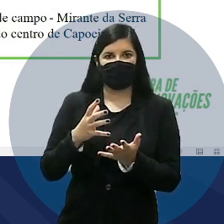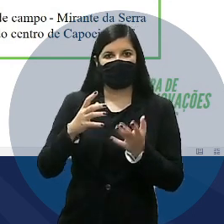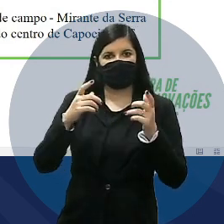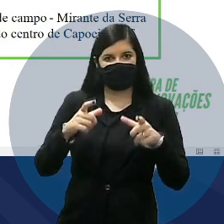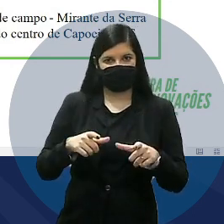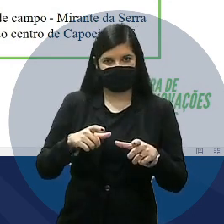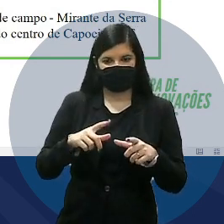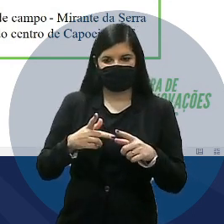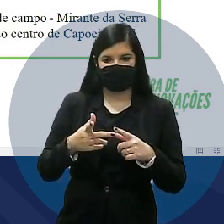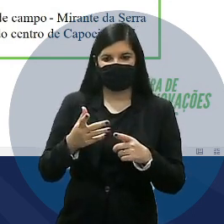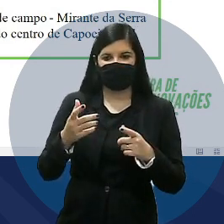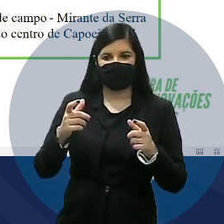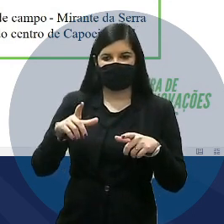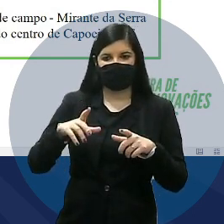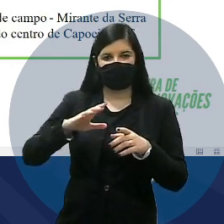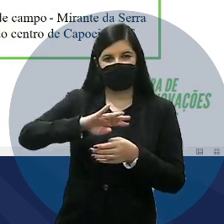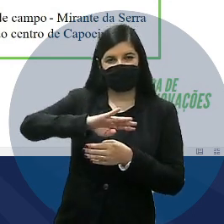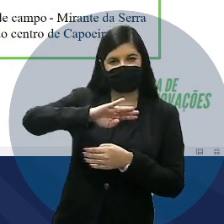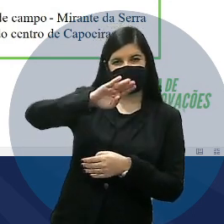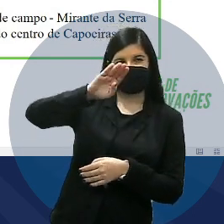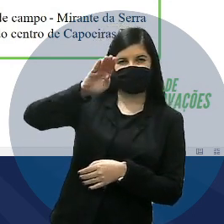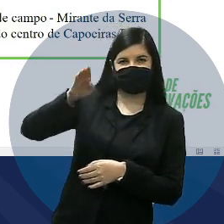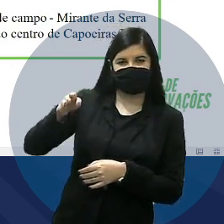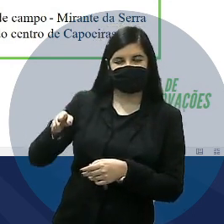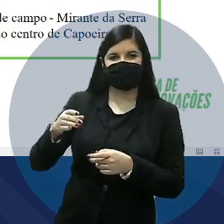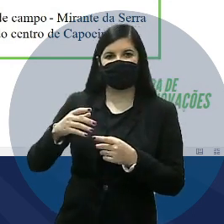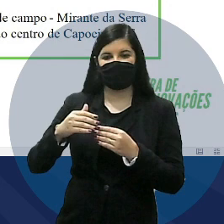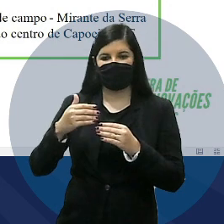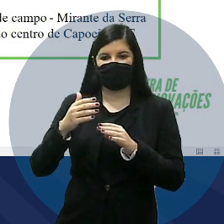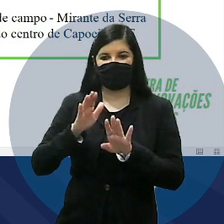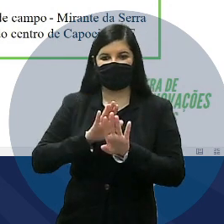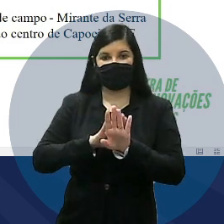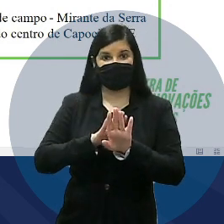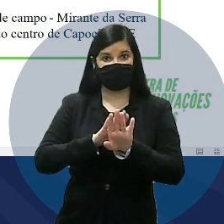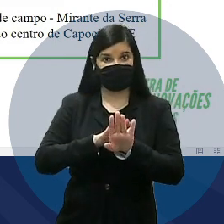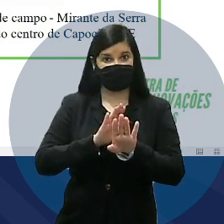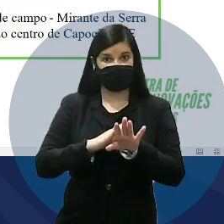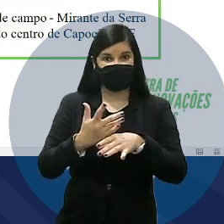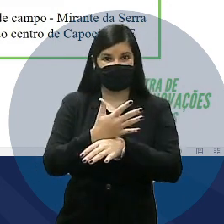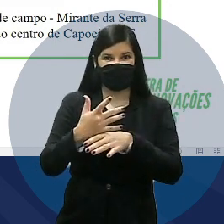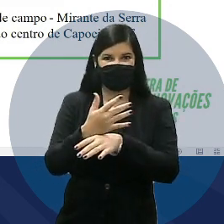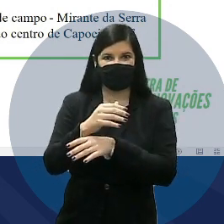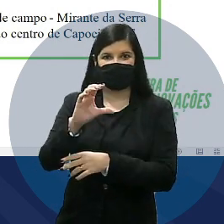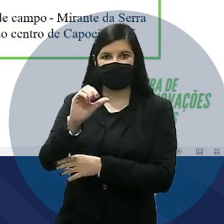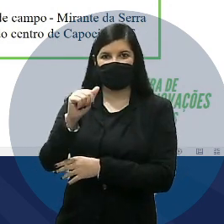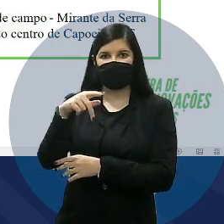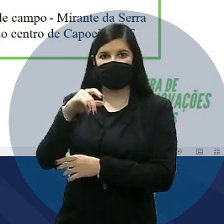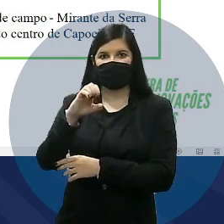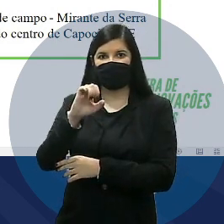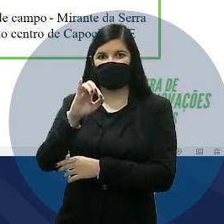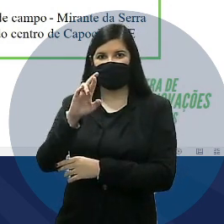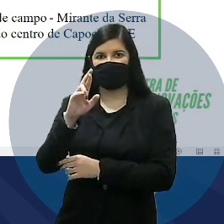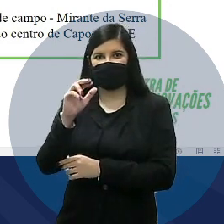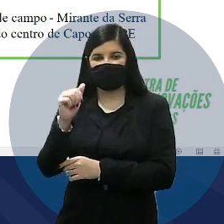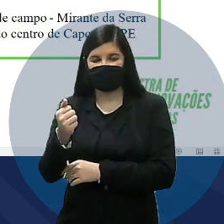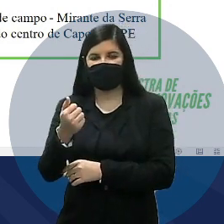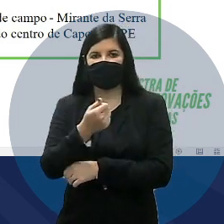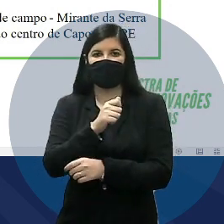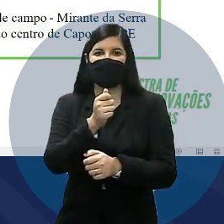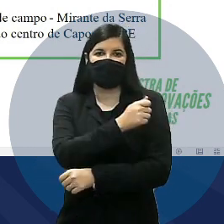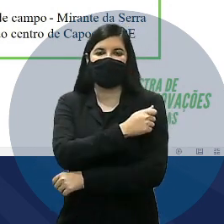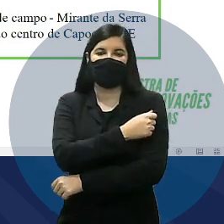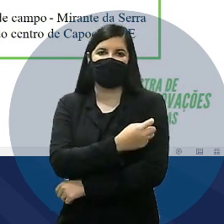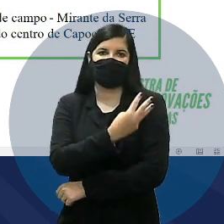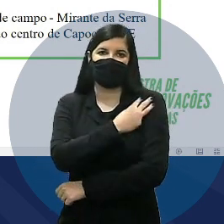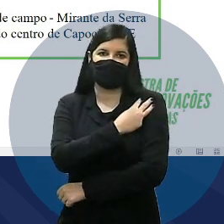no Mirante, ao fundo tem a cidade de Capoeiras, os nossos alunos do terceiro ano A, B, C